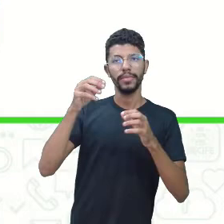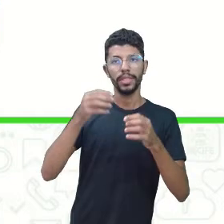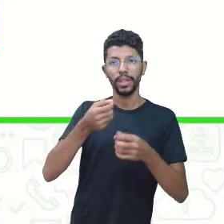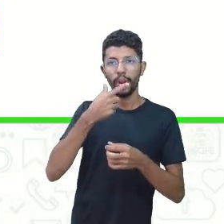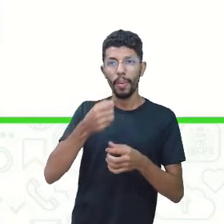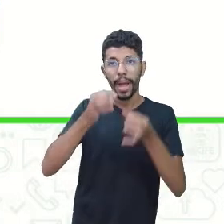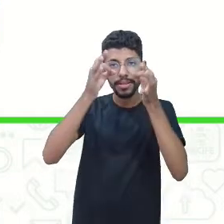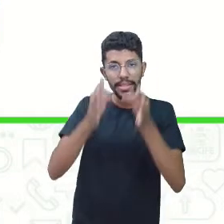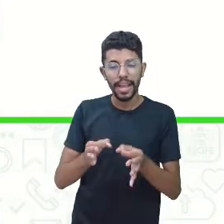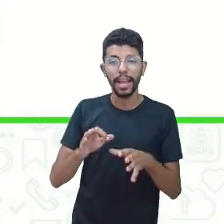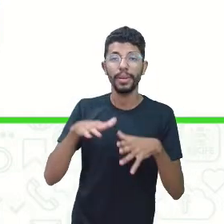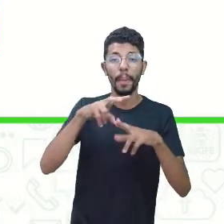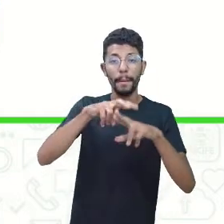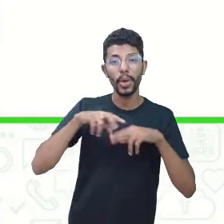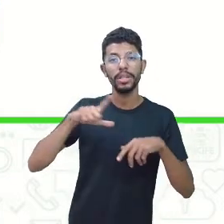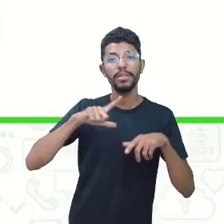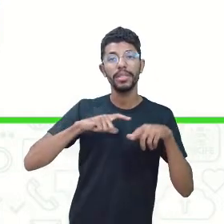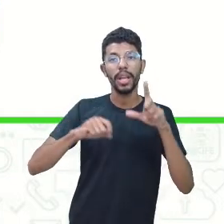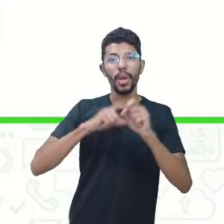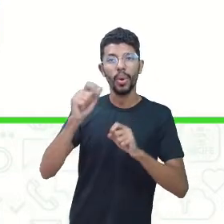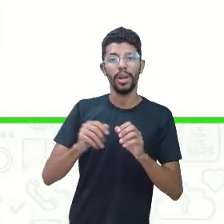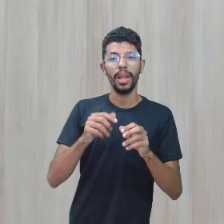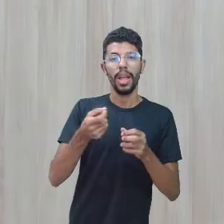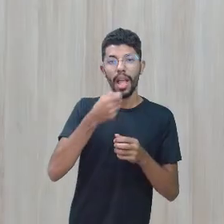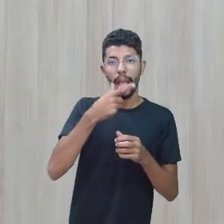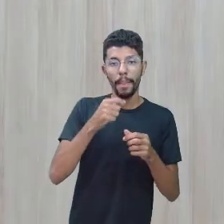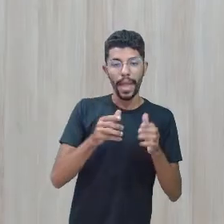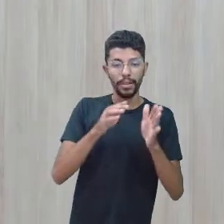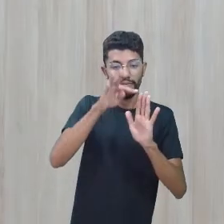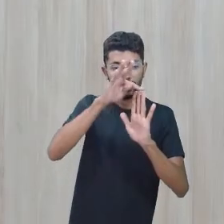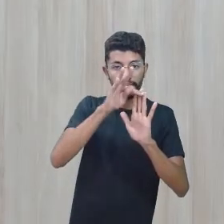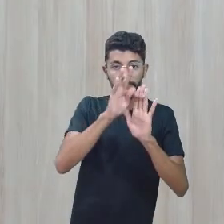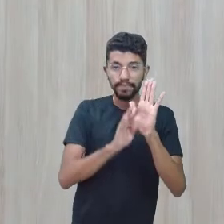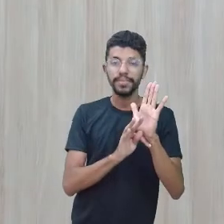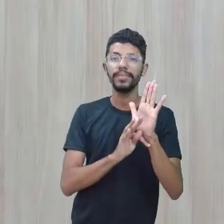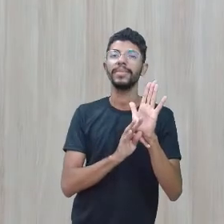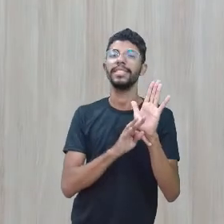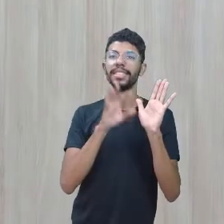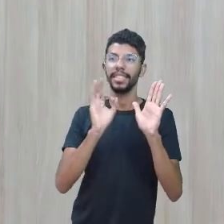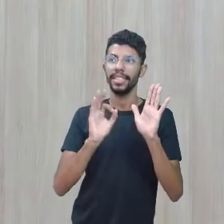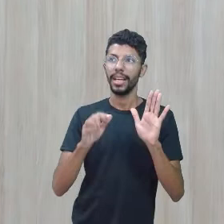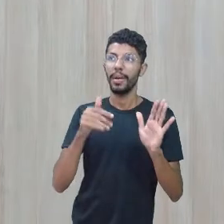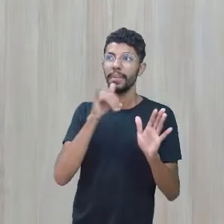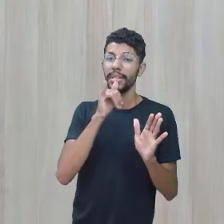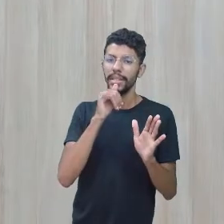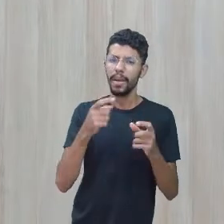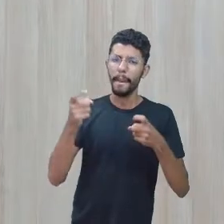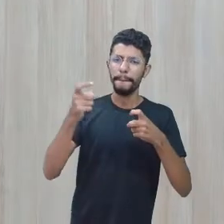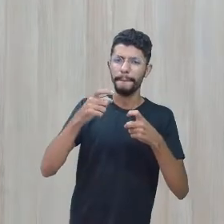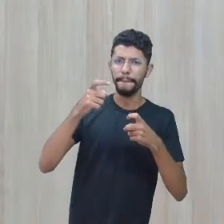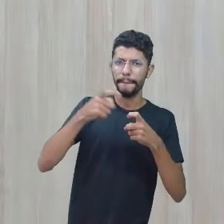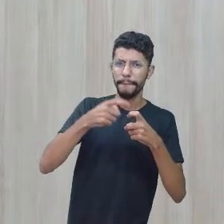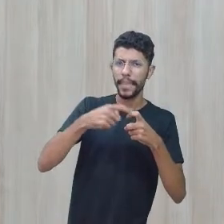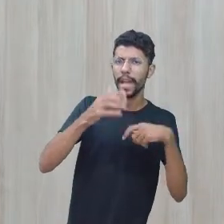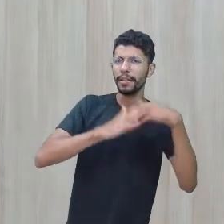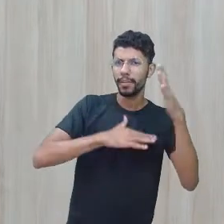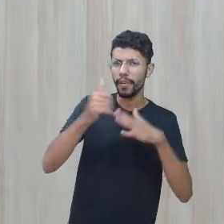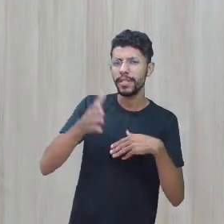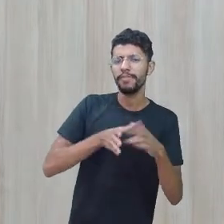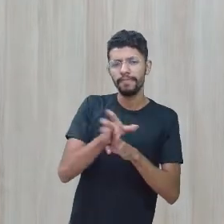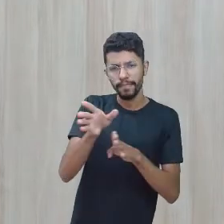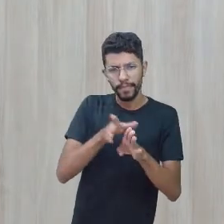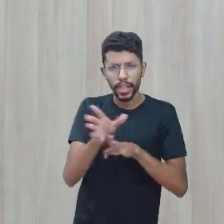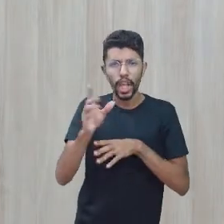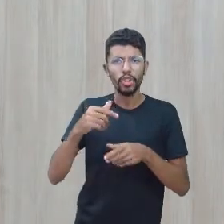A gente tem que, além do médico nos orientar, não é, sobre o remédio, como a gente deve tomar, também